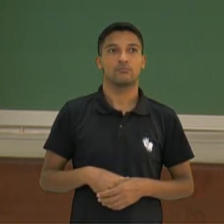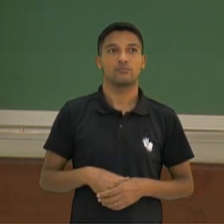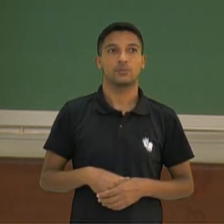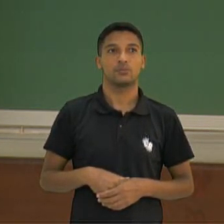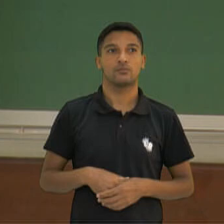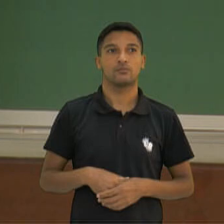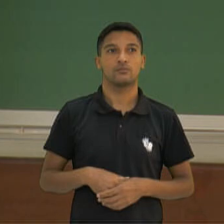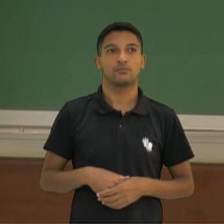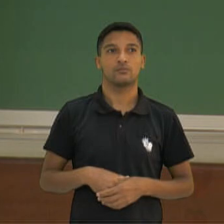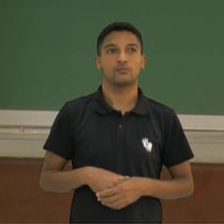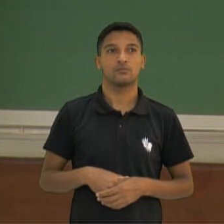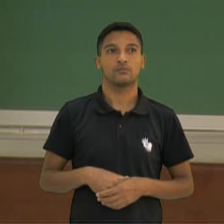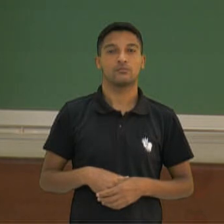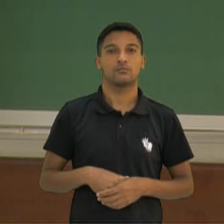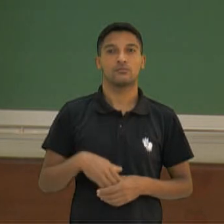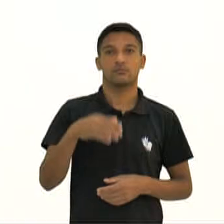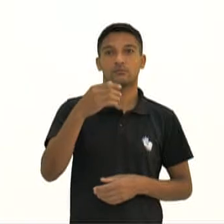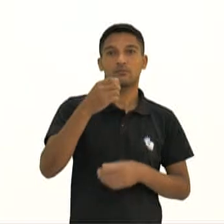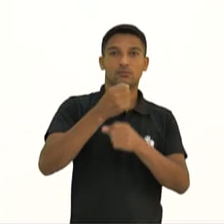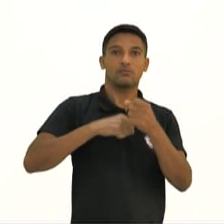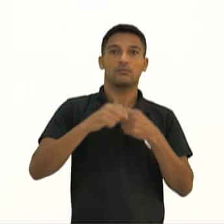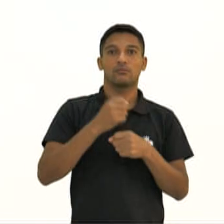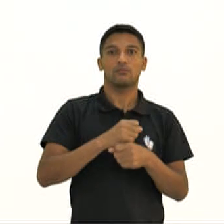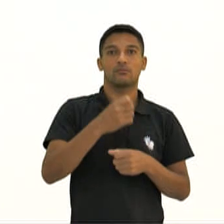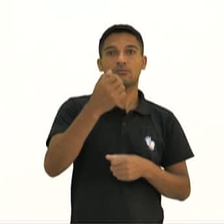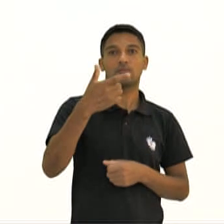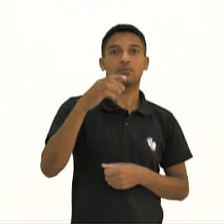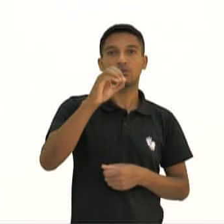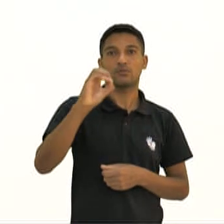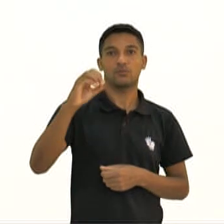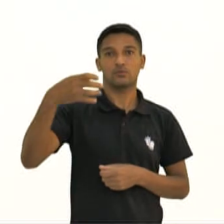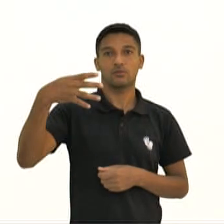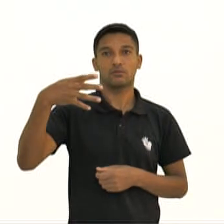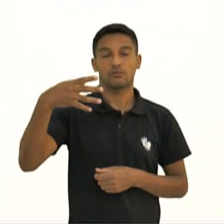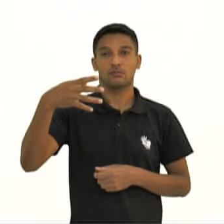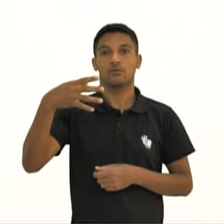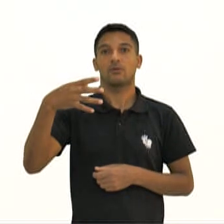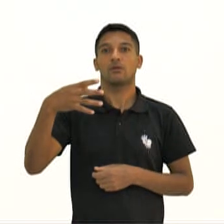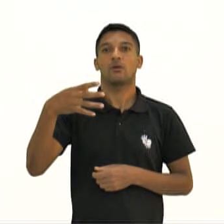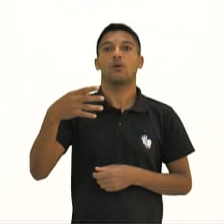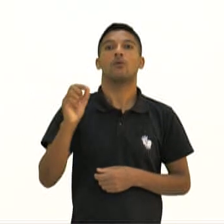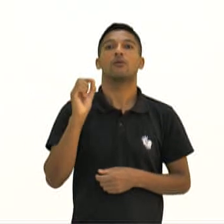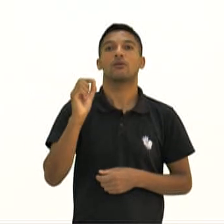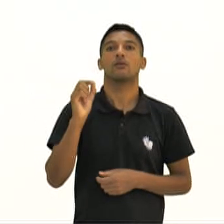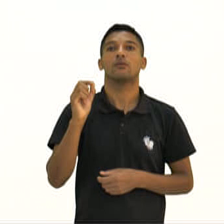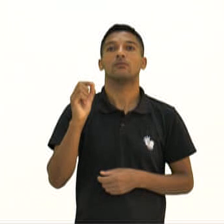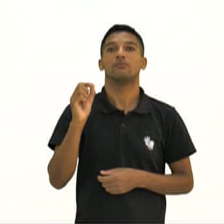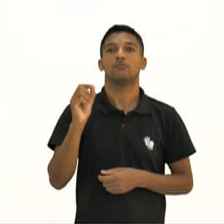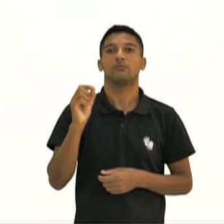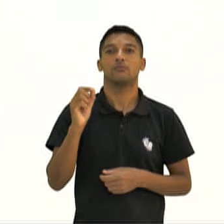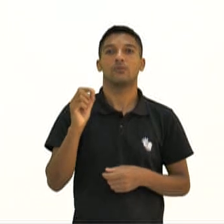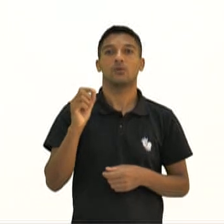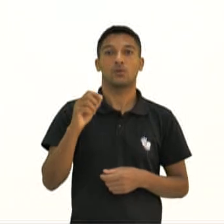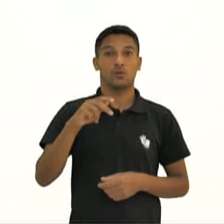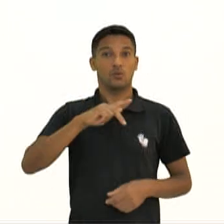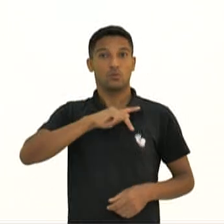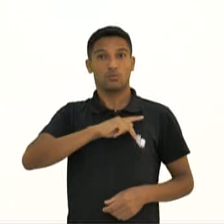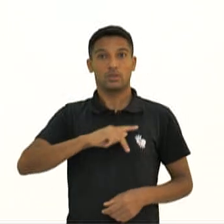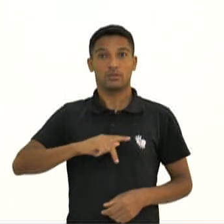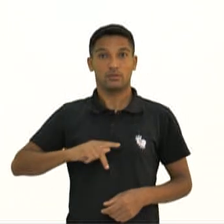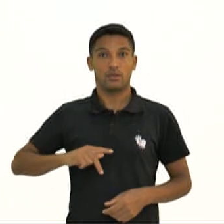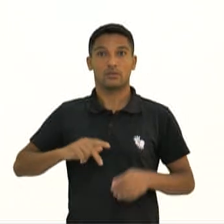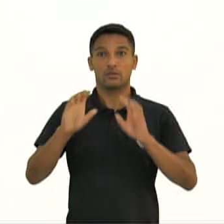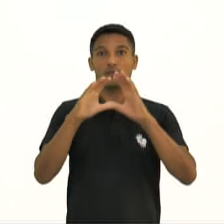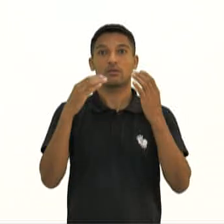vultuosidade esses problemas. Então, lá em 2004, num encontro do Banco Mundial, o presidente da Câmara de